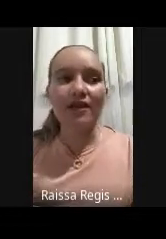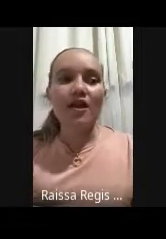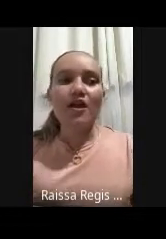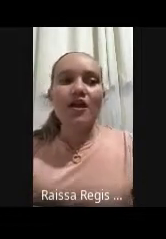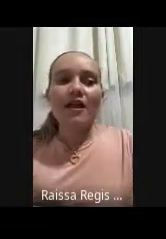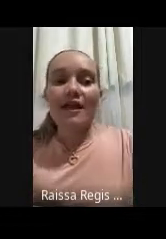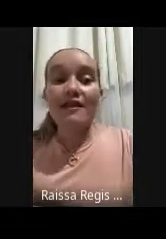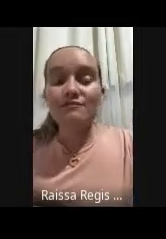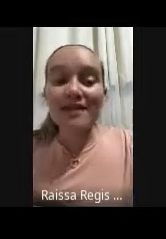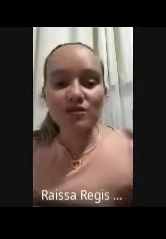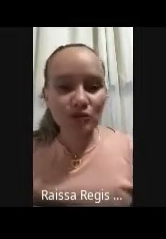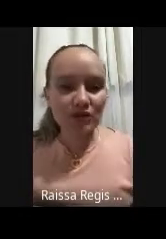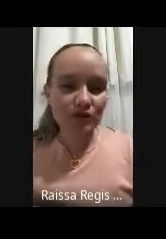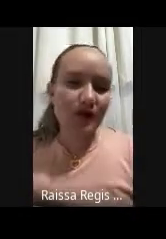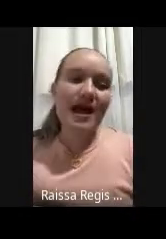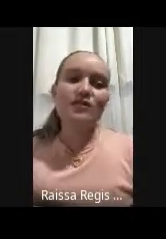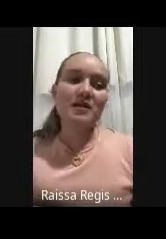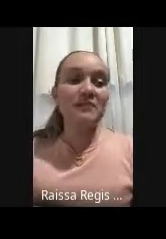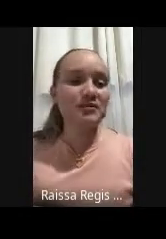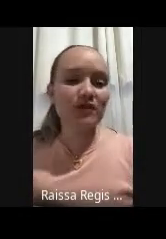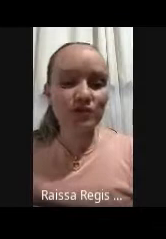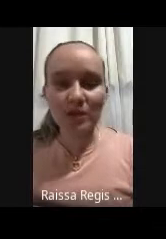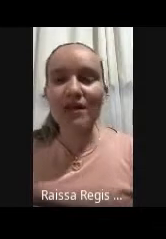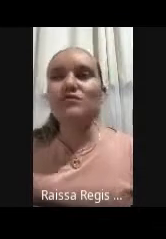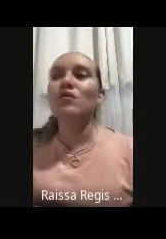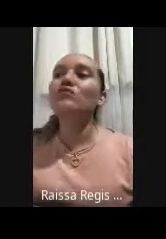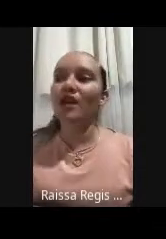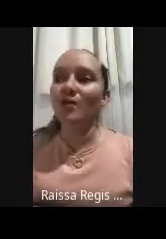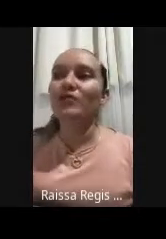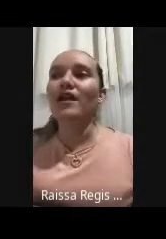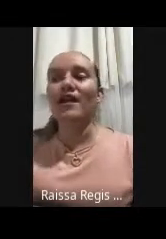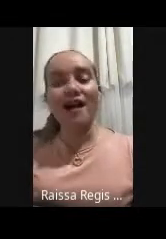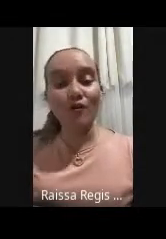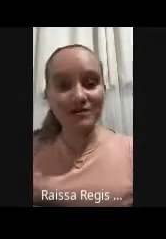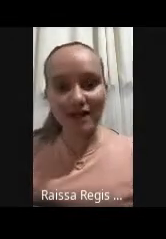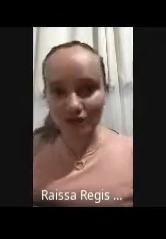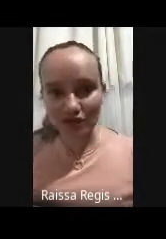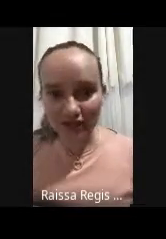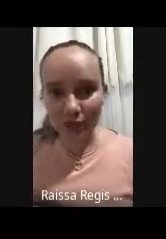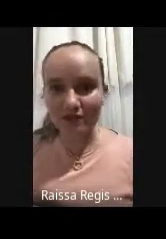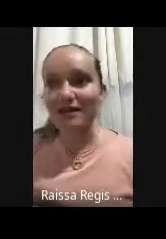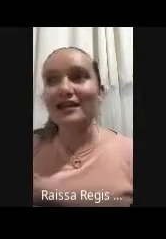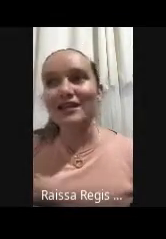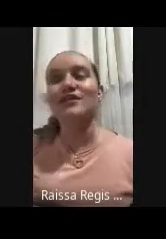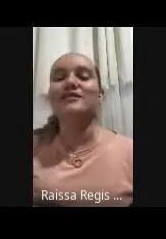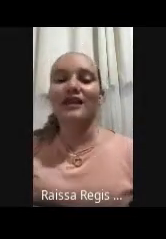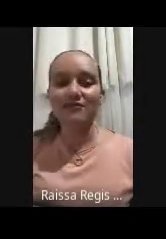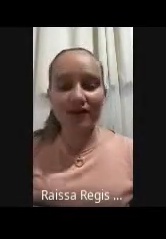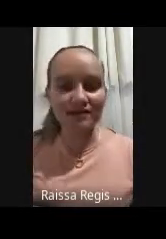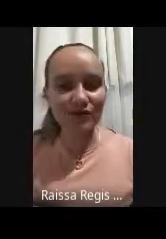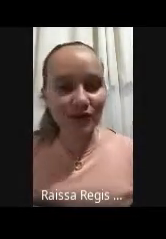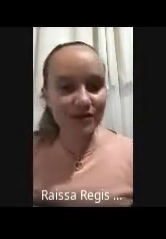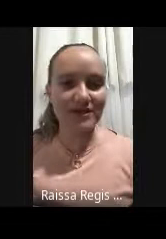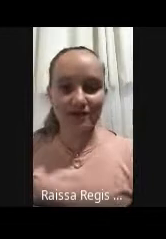tem mais estudos sendo divulgados, mais pessoas falando sobre isso, com o tempo, né, o status de língua da Libras, ele